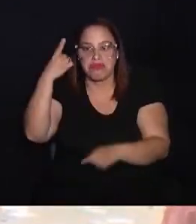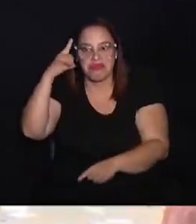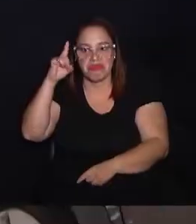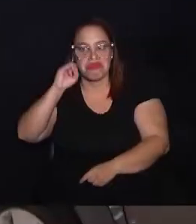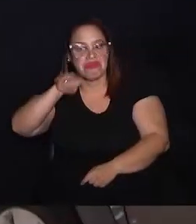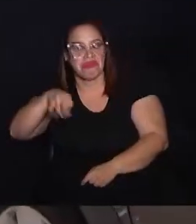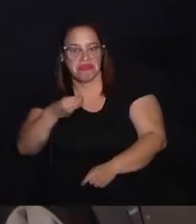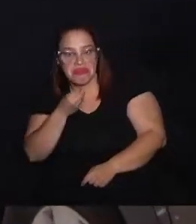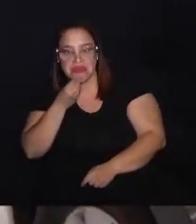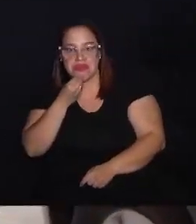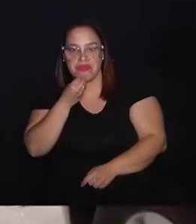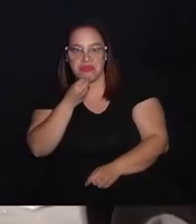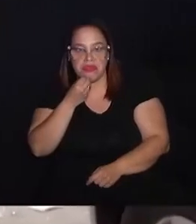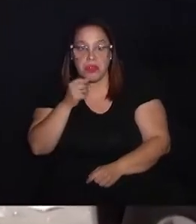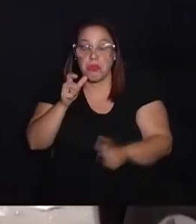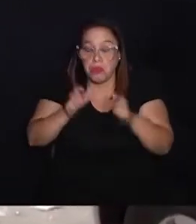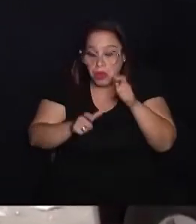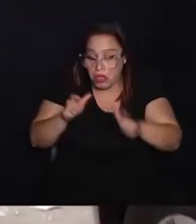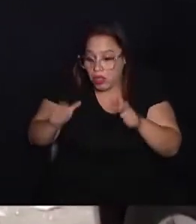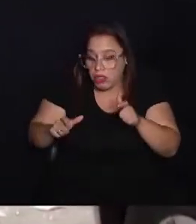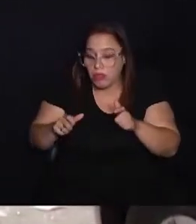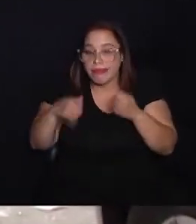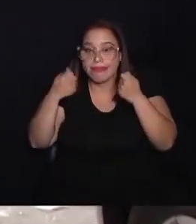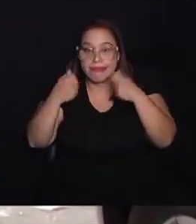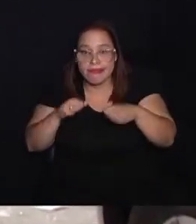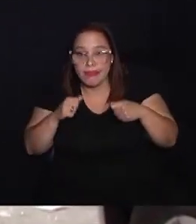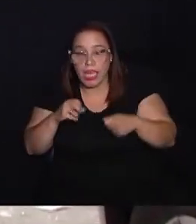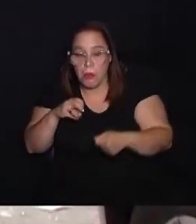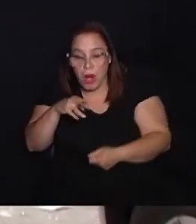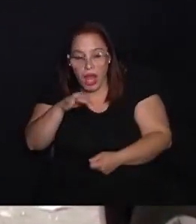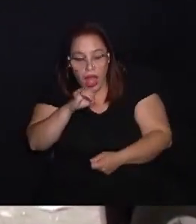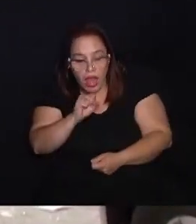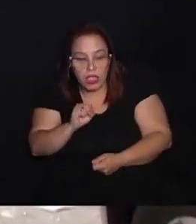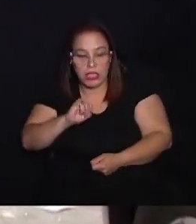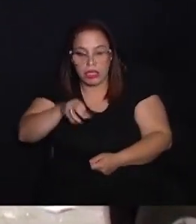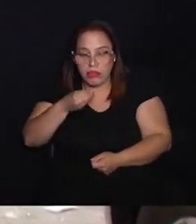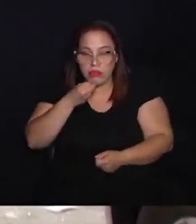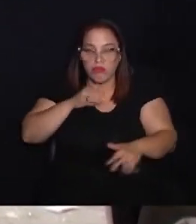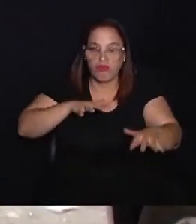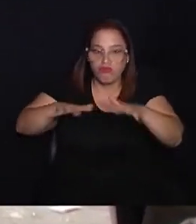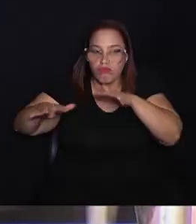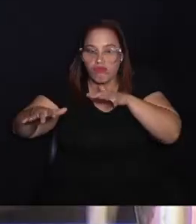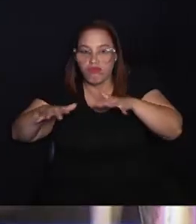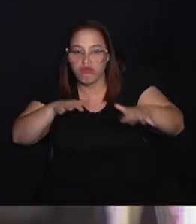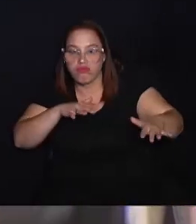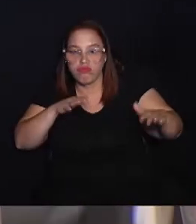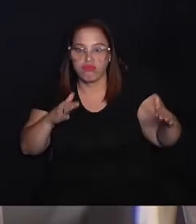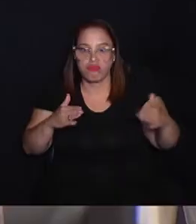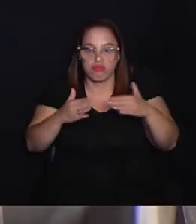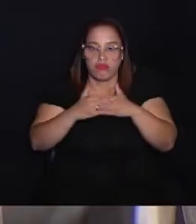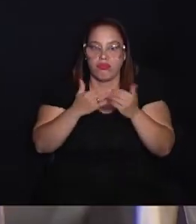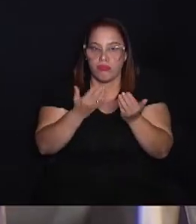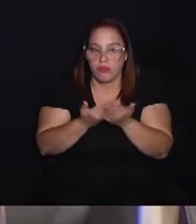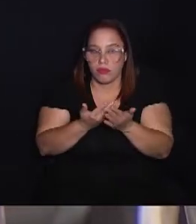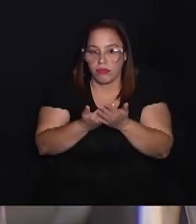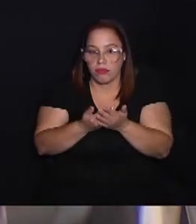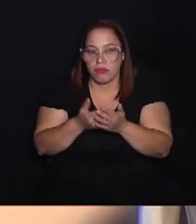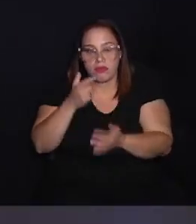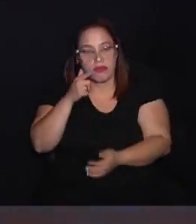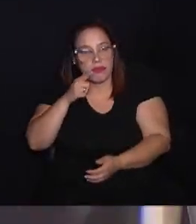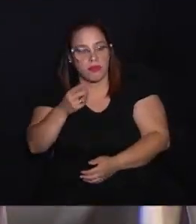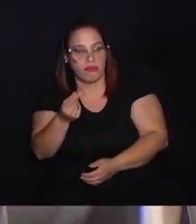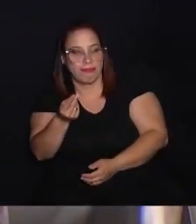possa fazer a respeito disso, né? Toda eleição é a mesma coisa, realmente. Mas não tem muito o que fazer mesmo, né? Então, só